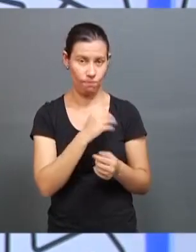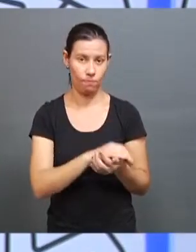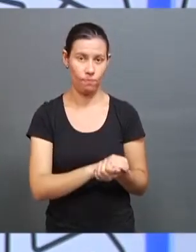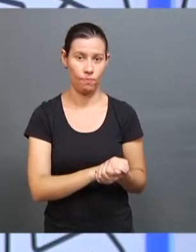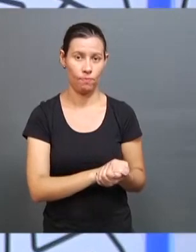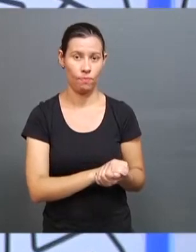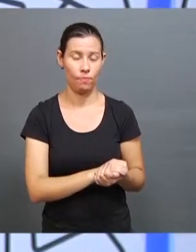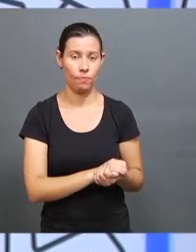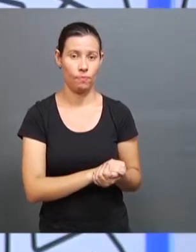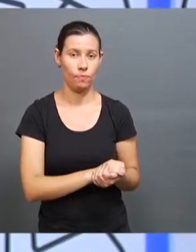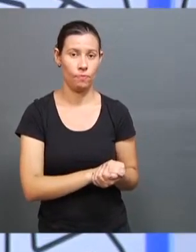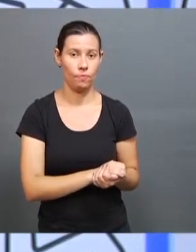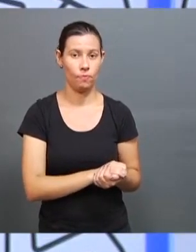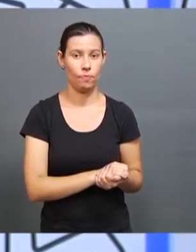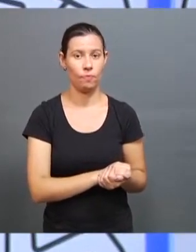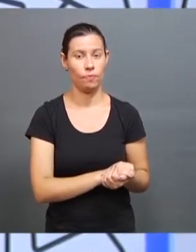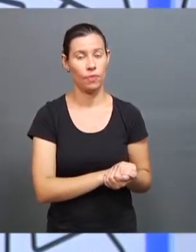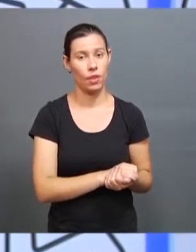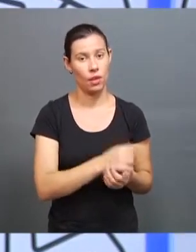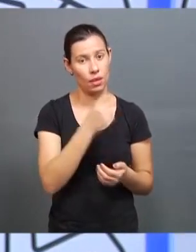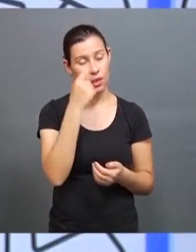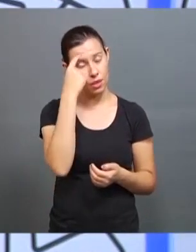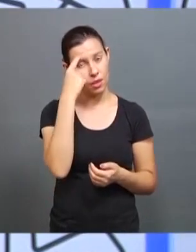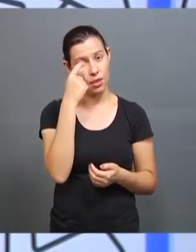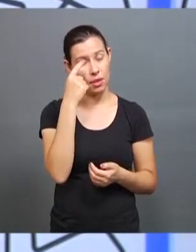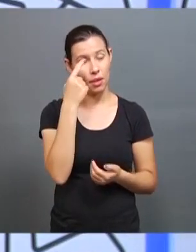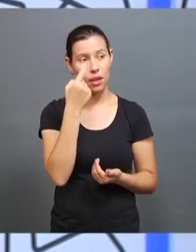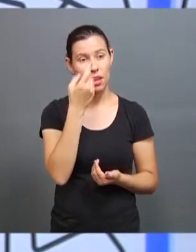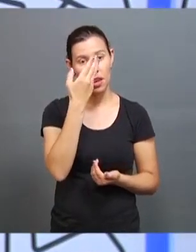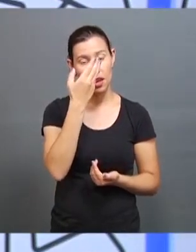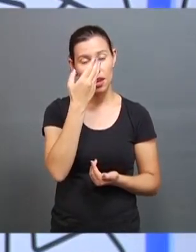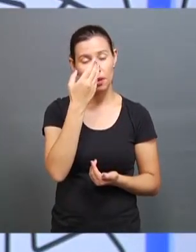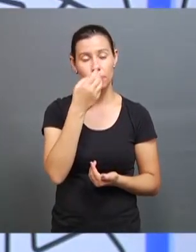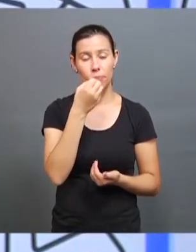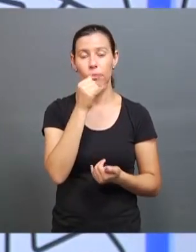elefante. O que é a primeira coisa que você vai pensar? Agora,